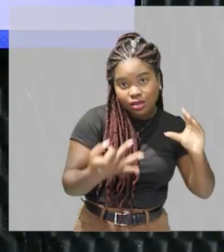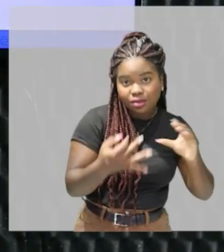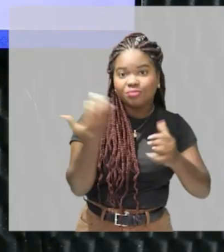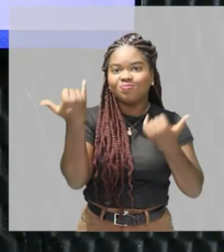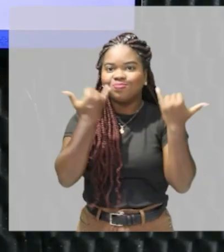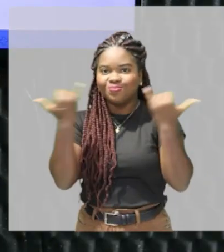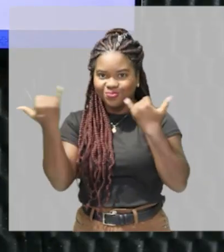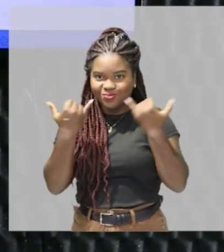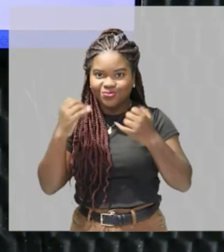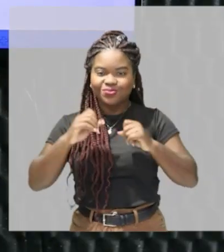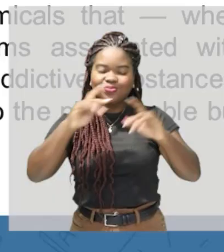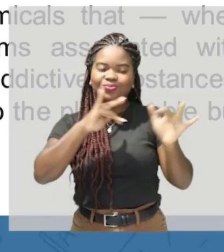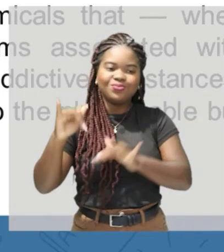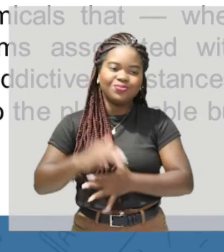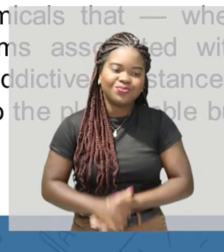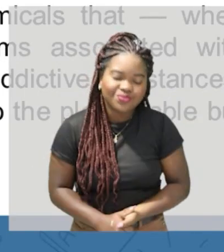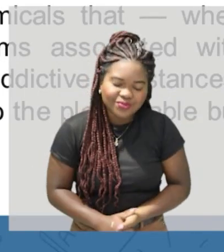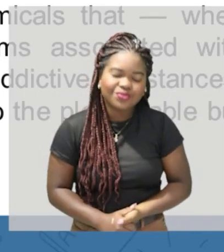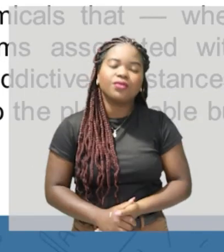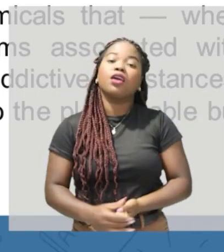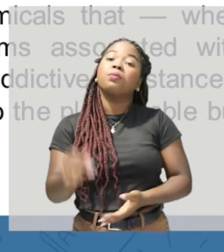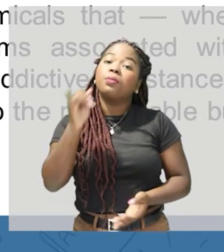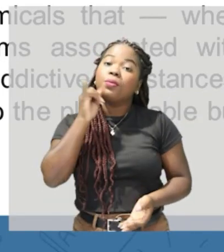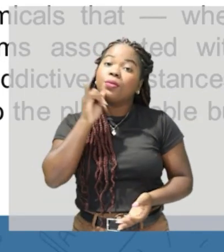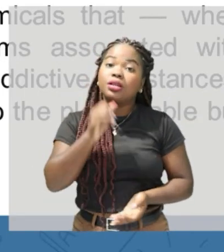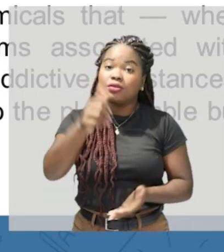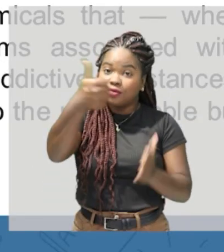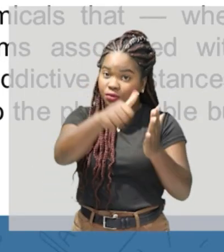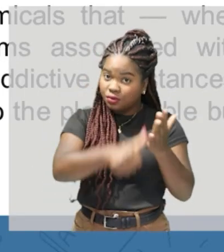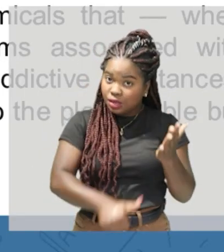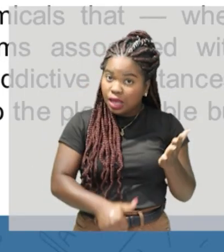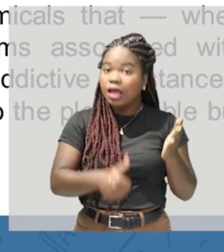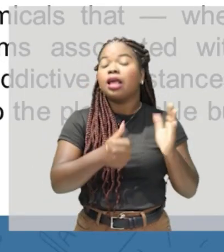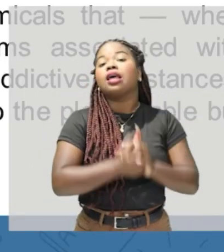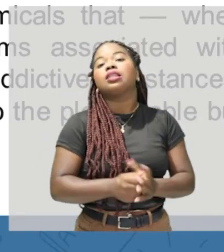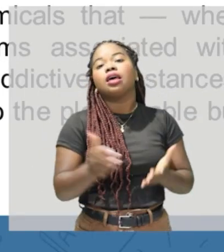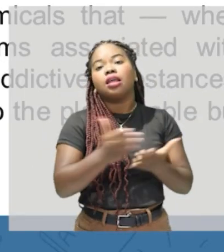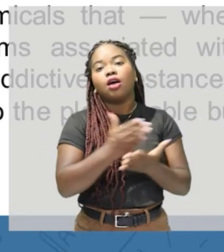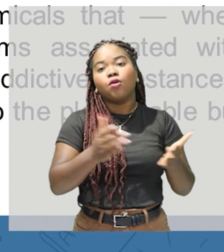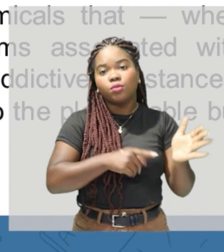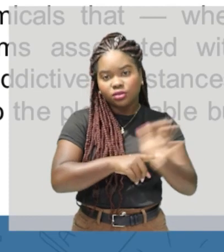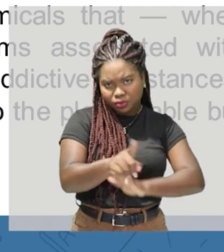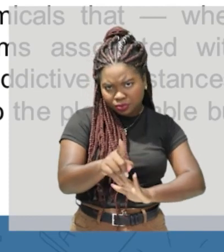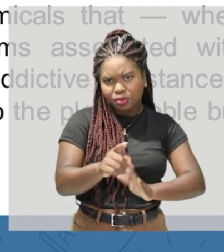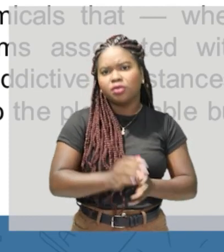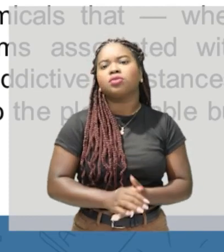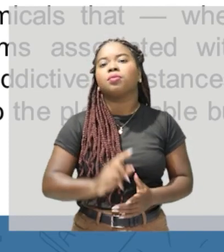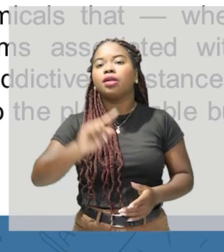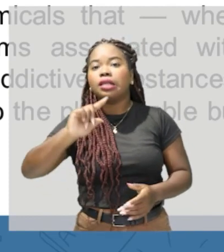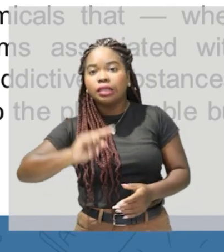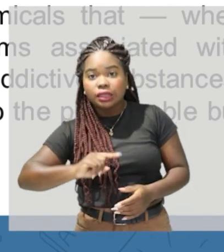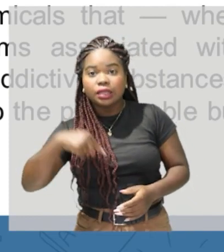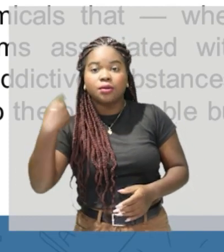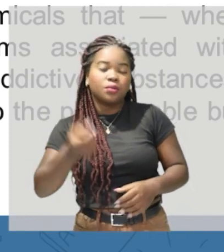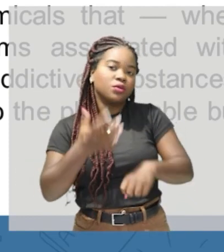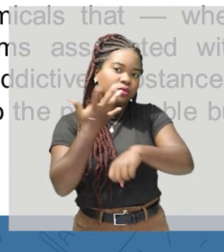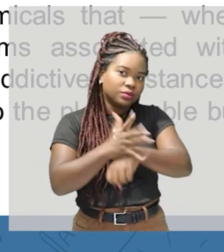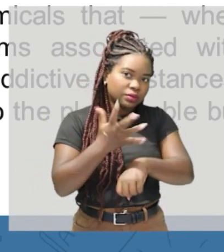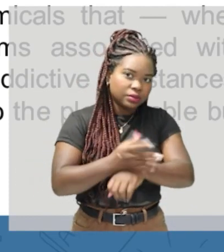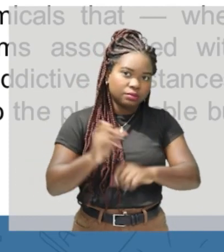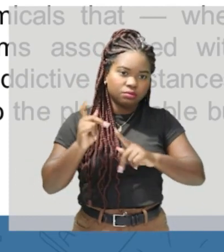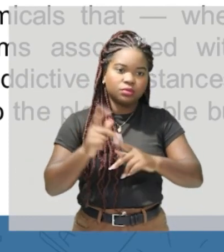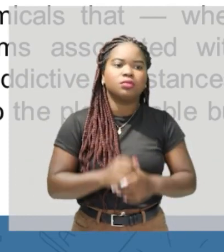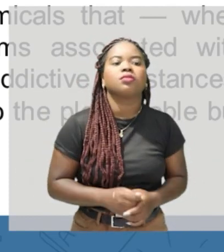a informação. Olha, por exemplo, vamos analisar algumas questões para a gente ir para a parte prática. Olha esse texto que já vem com o